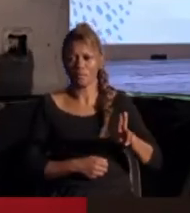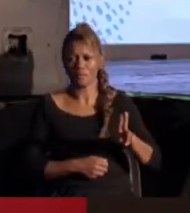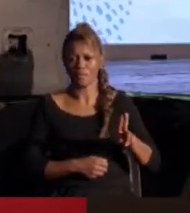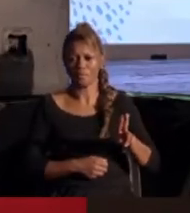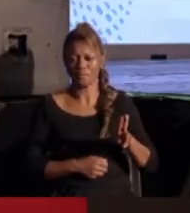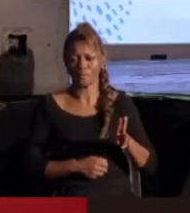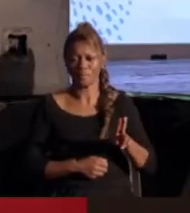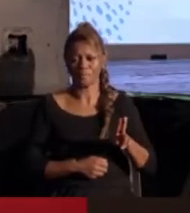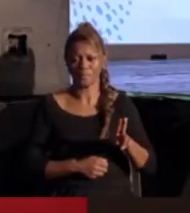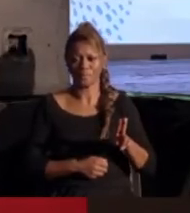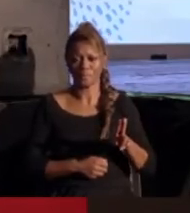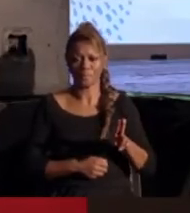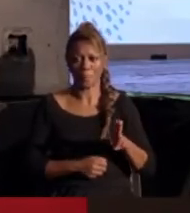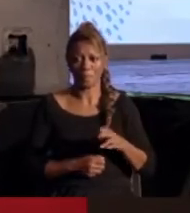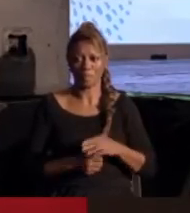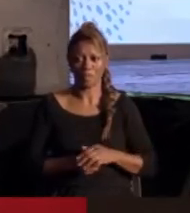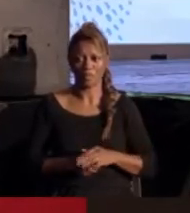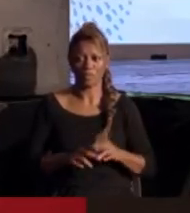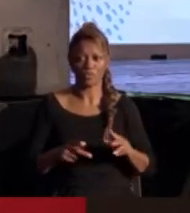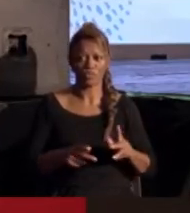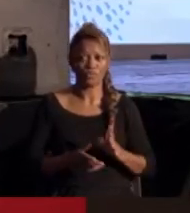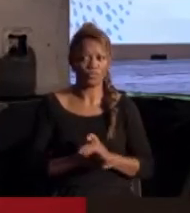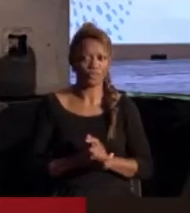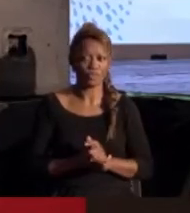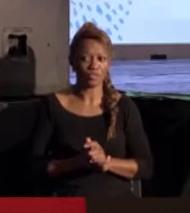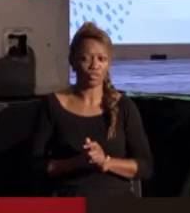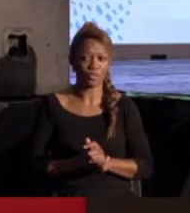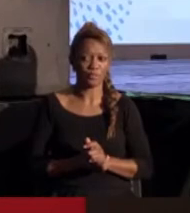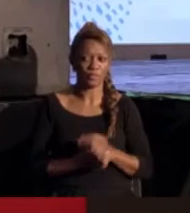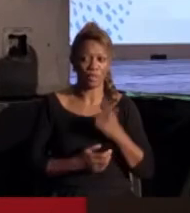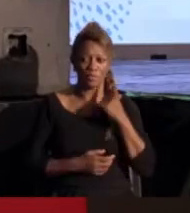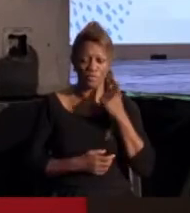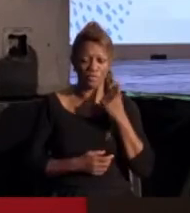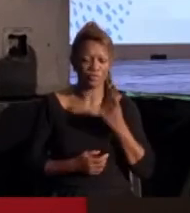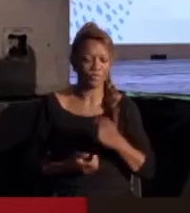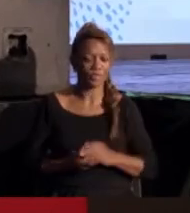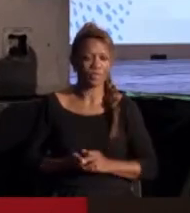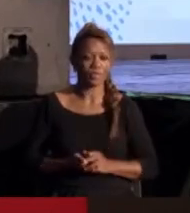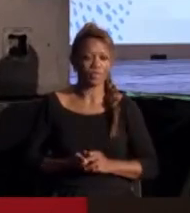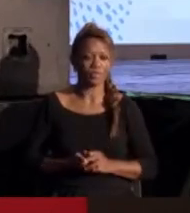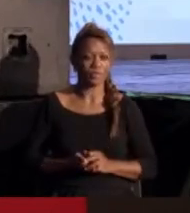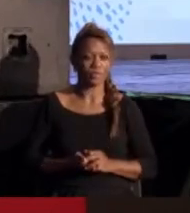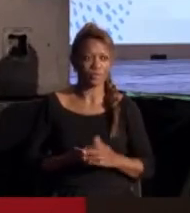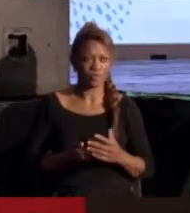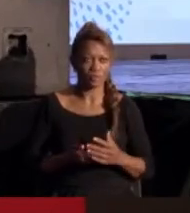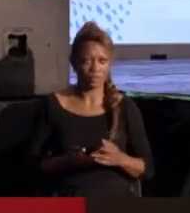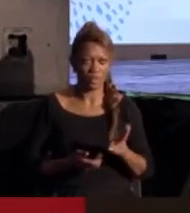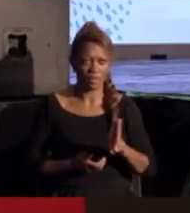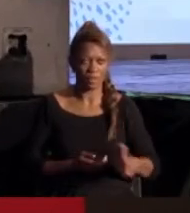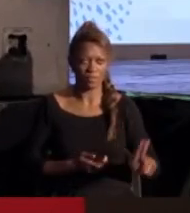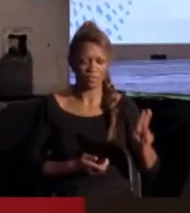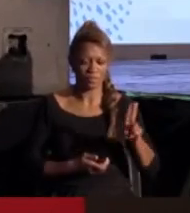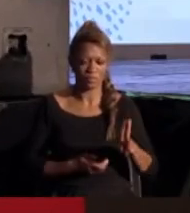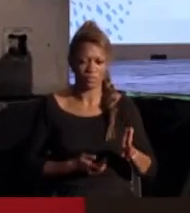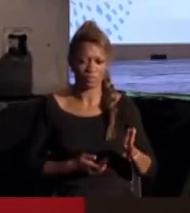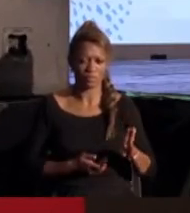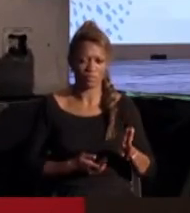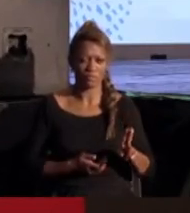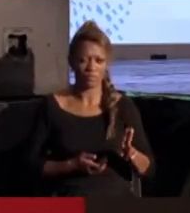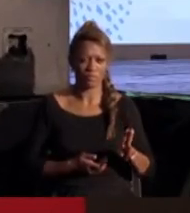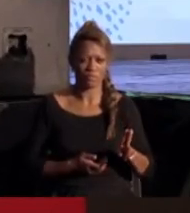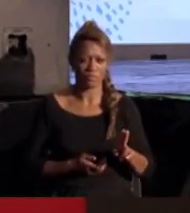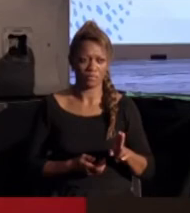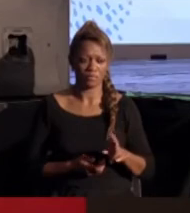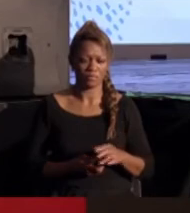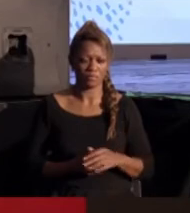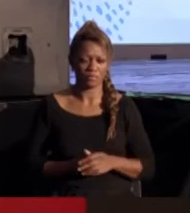como se fosse para lavar o bumbum. Estou a pedir água para lavar o rabo de bebê. E dávamos água para as mulheres poderem lavar o rabo do